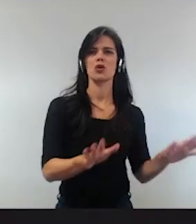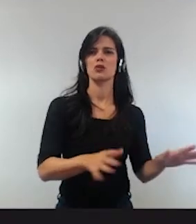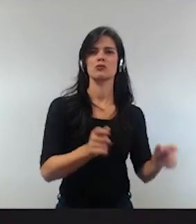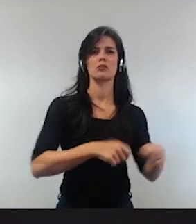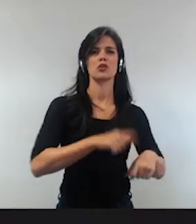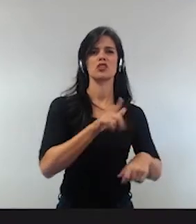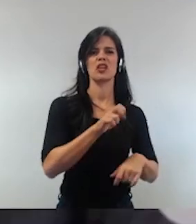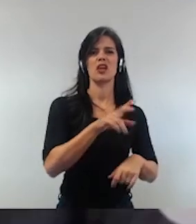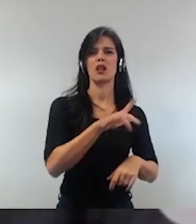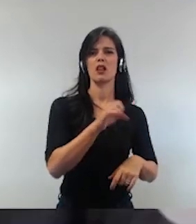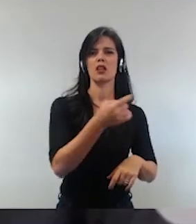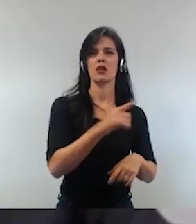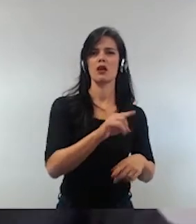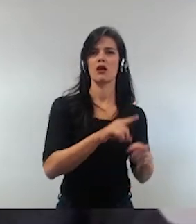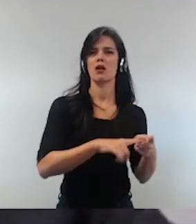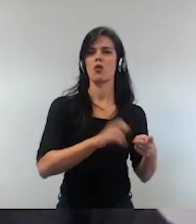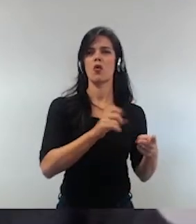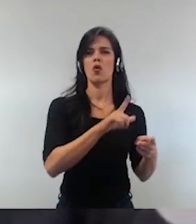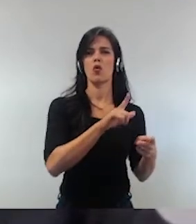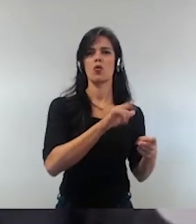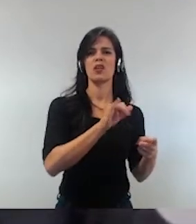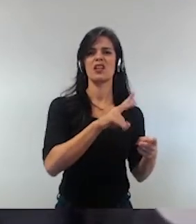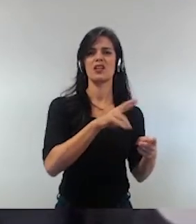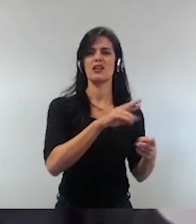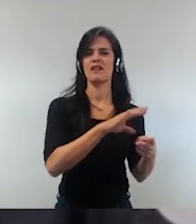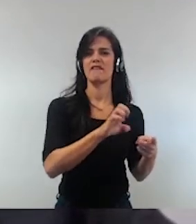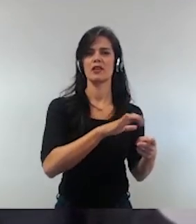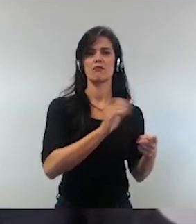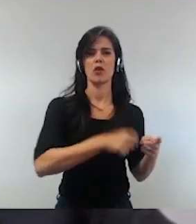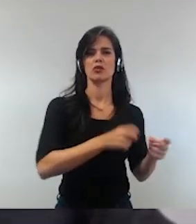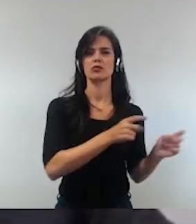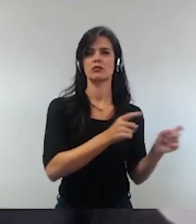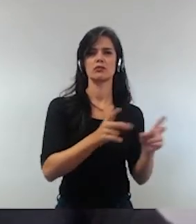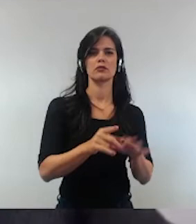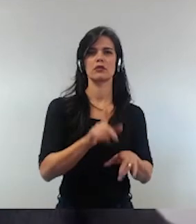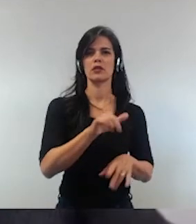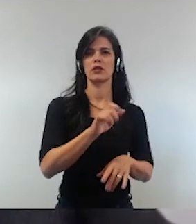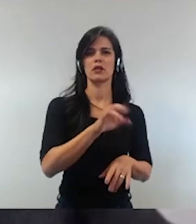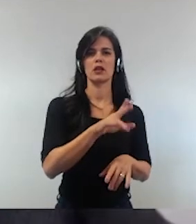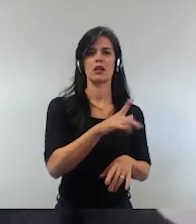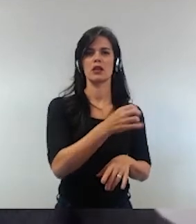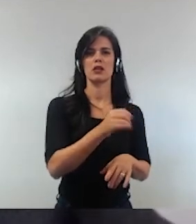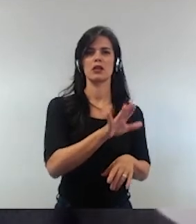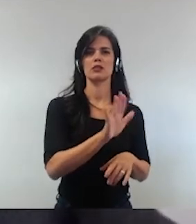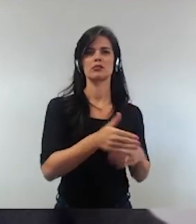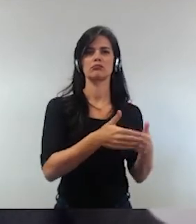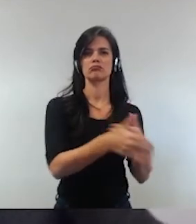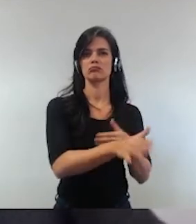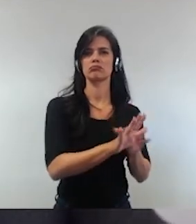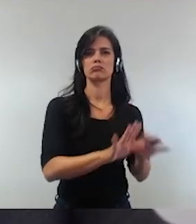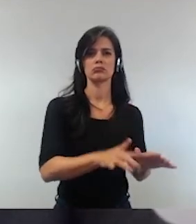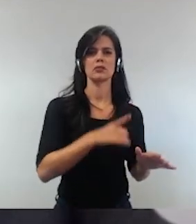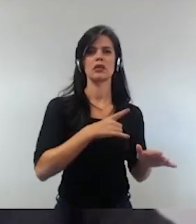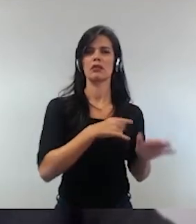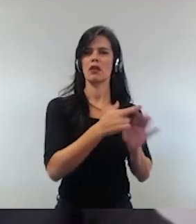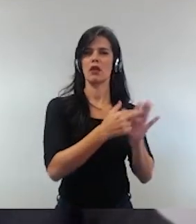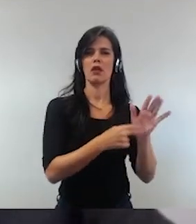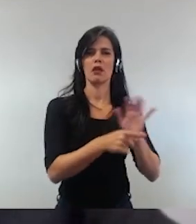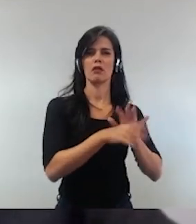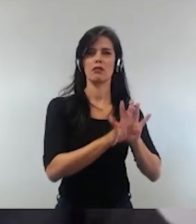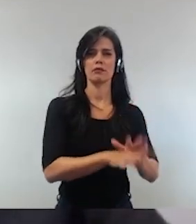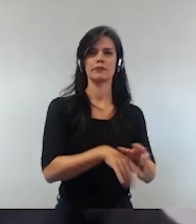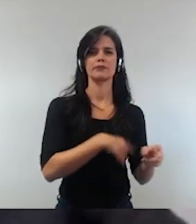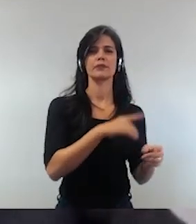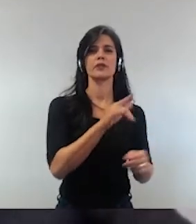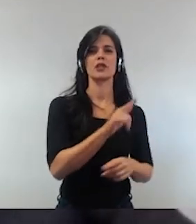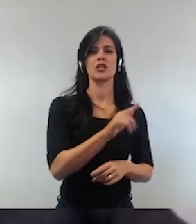leilão organizado pelo Ministério, que começou a partir de 2004. Esses leilões do ACR, Ambiente de Contratação Regulada. O gerador ele